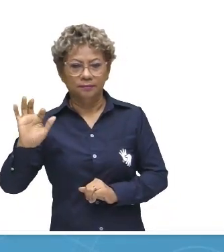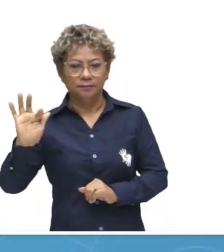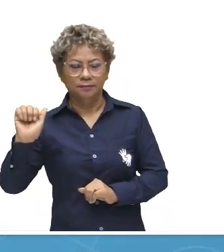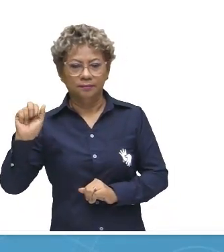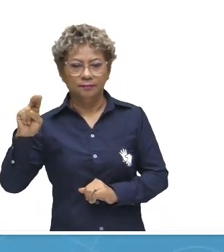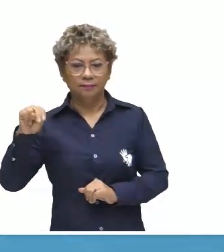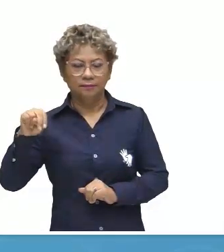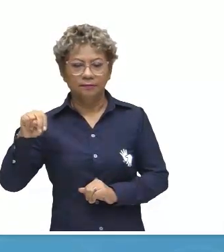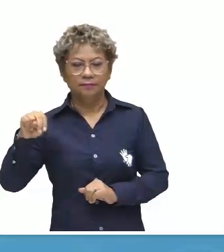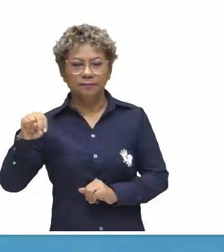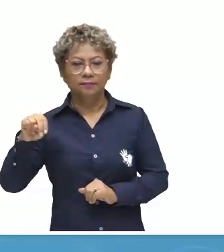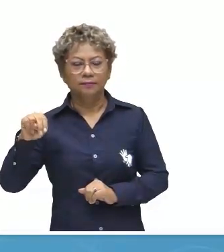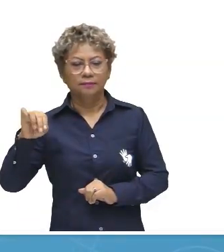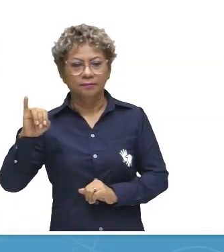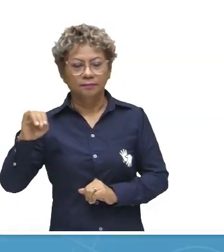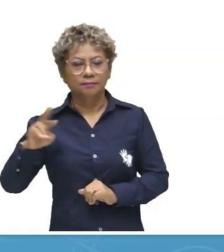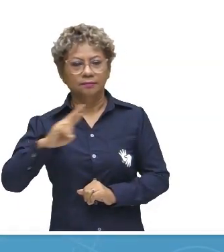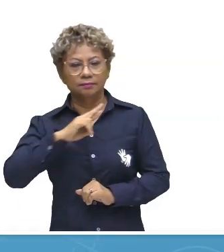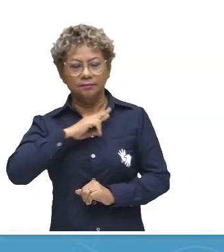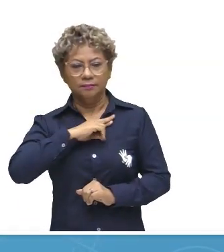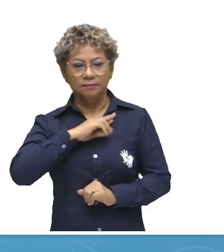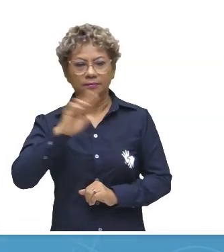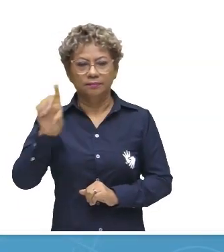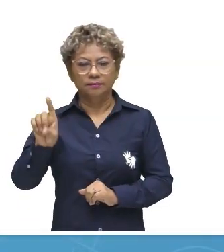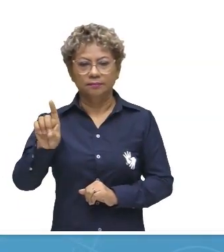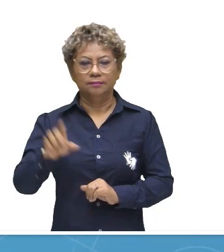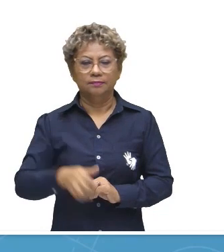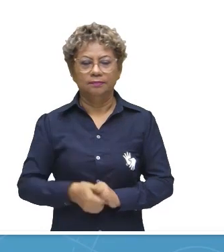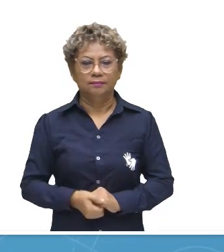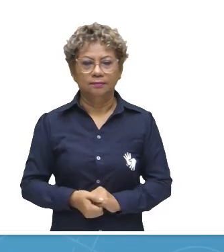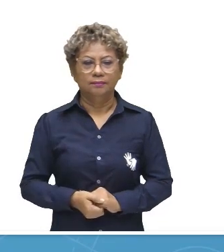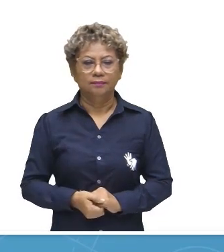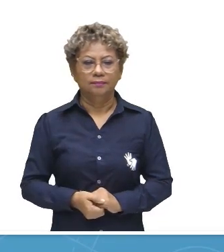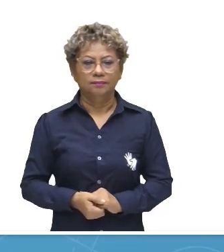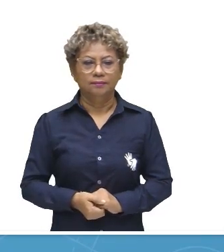Questão letra B. Questão 2, eneágono. Muito bem.